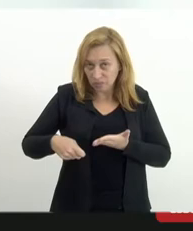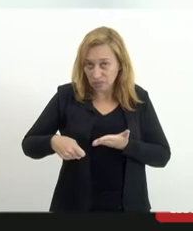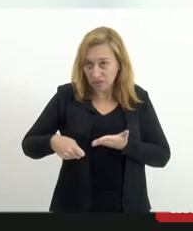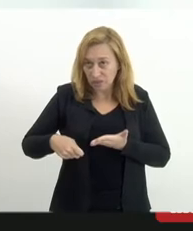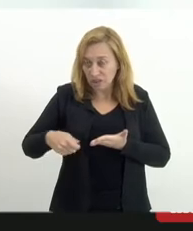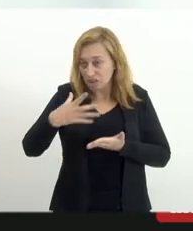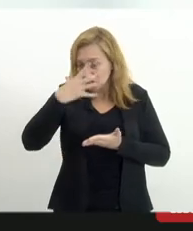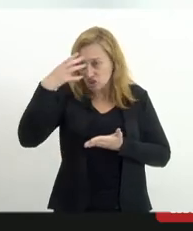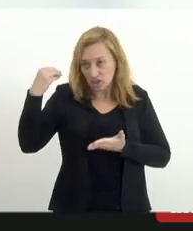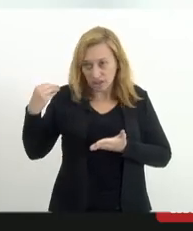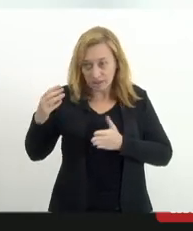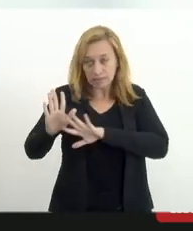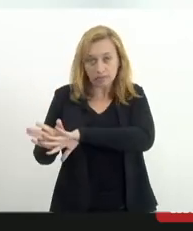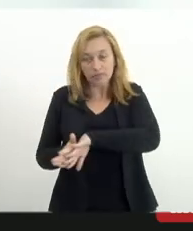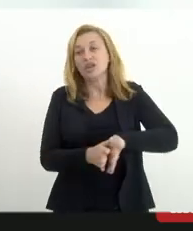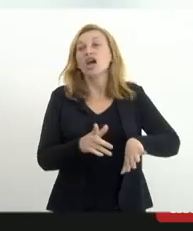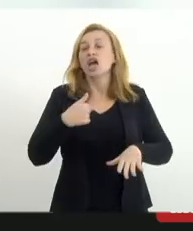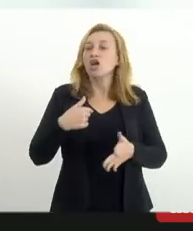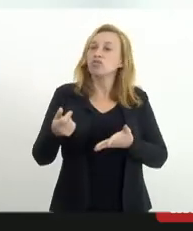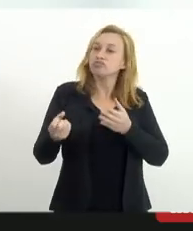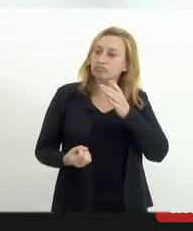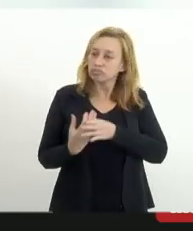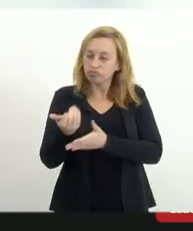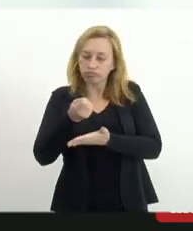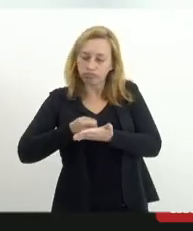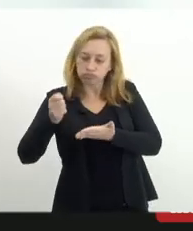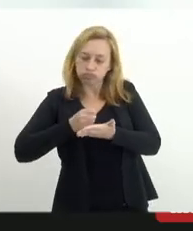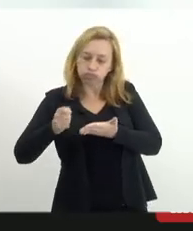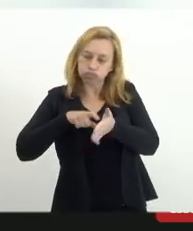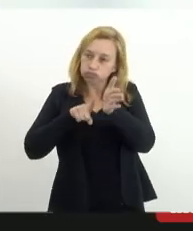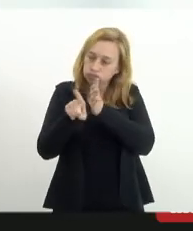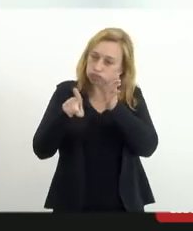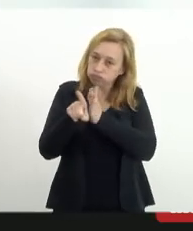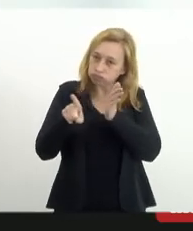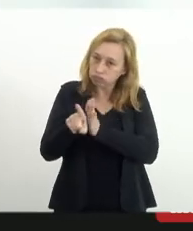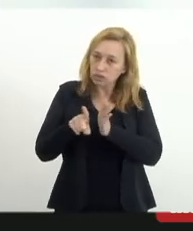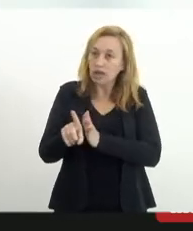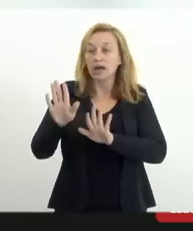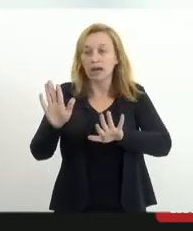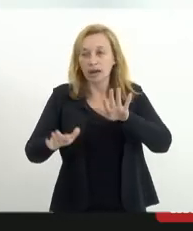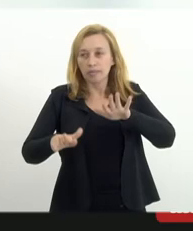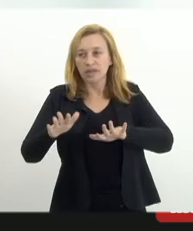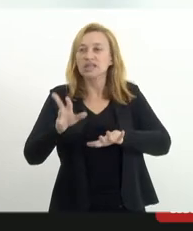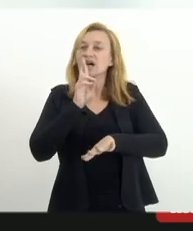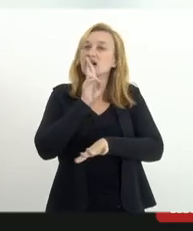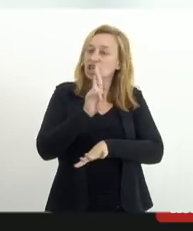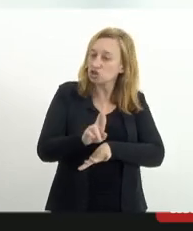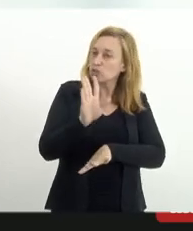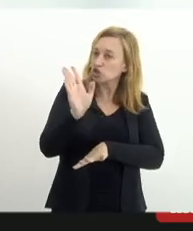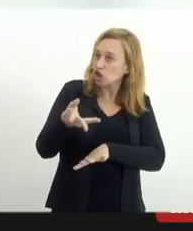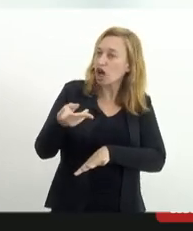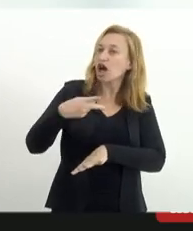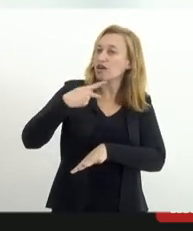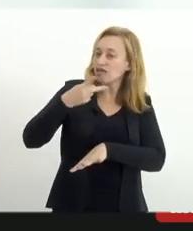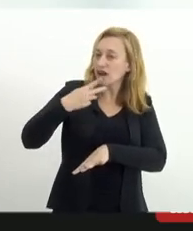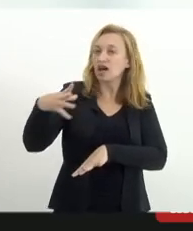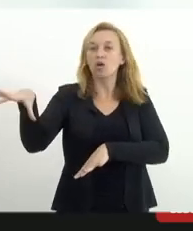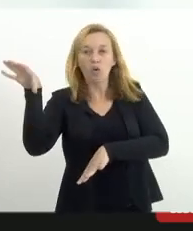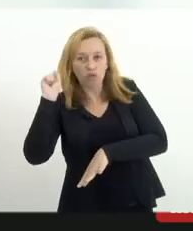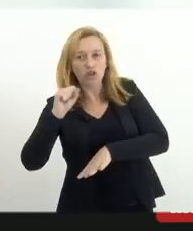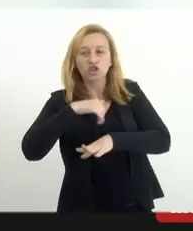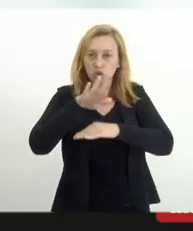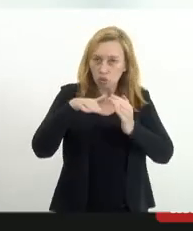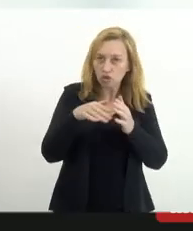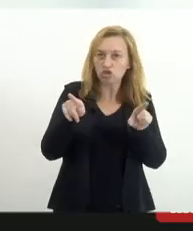Então, eu fiz essas perguntas porque, apesar dessa resposta que o senhor colocou, que eu ouvi, todos ouviram,